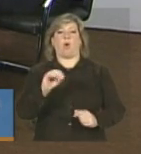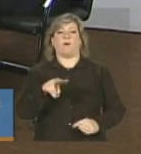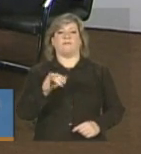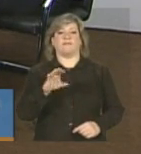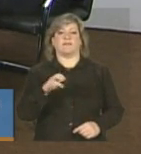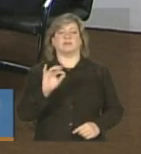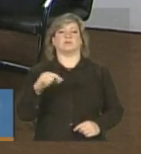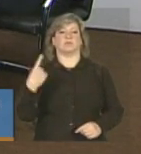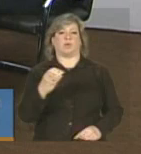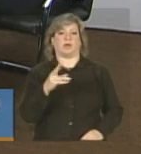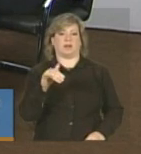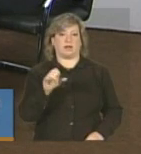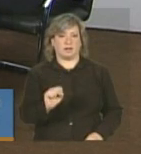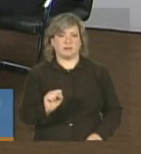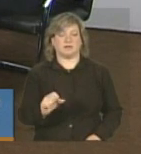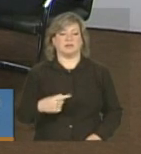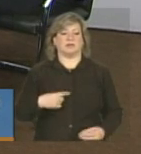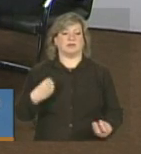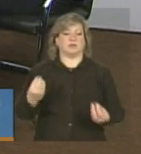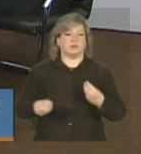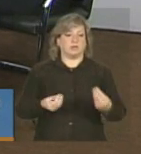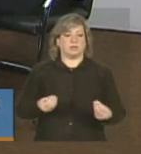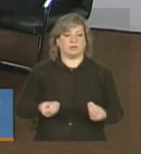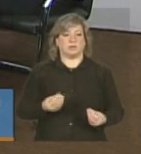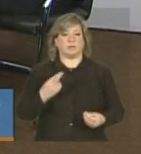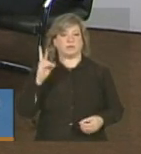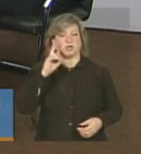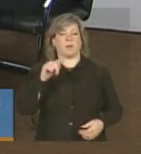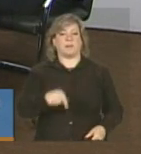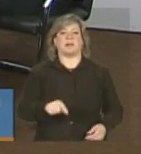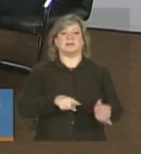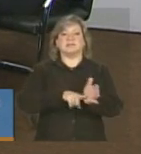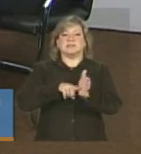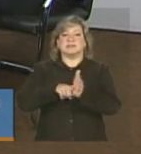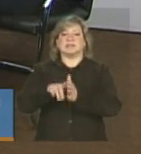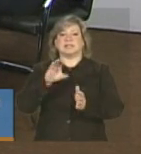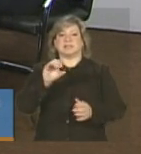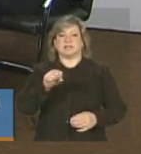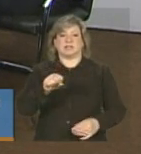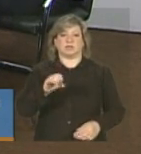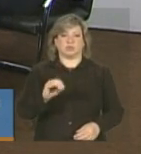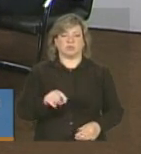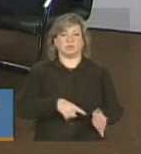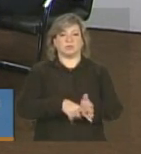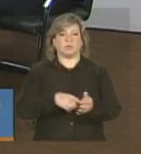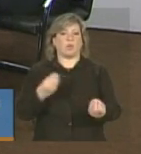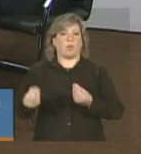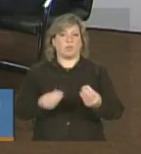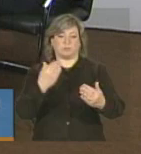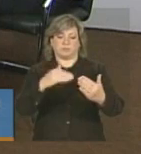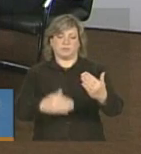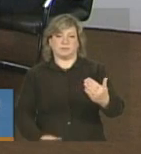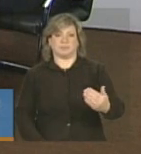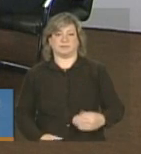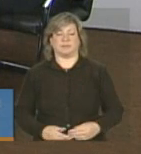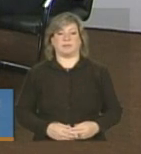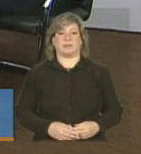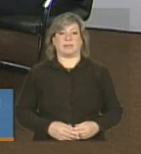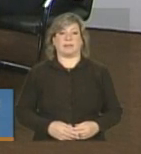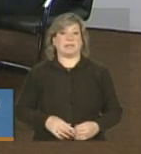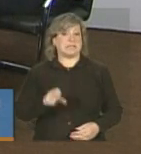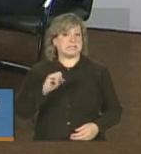referidos espaços alternativos, o que imagino que seja a questão do censo, do questionário. Uhum. Caso isso não